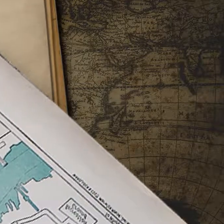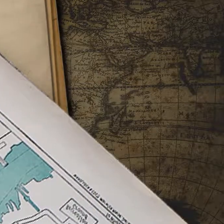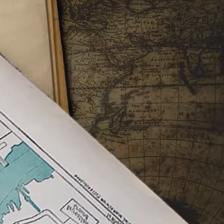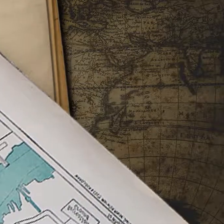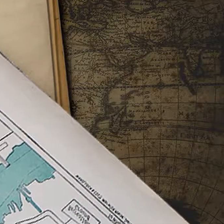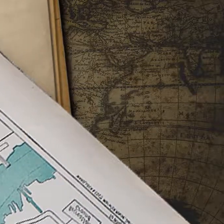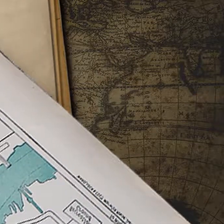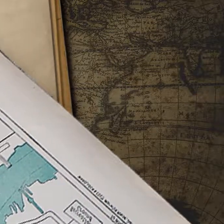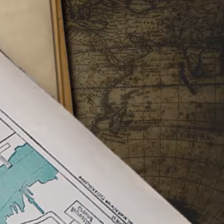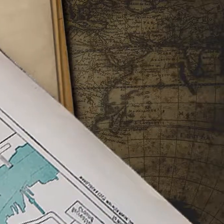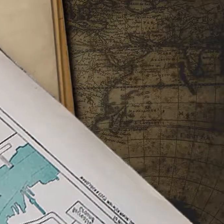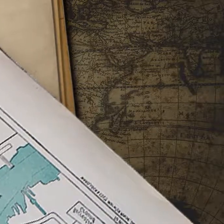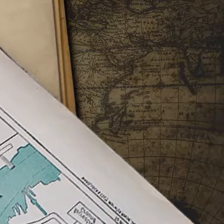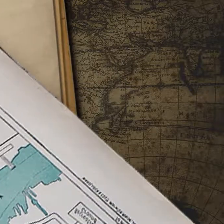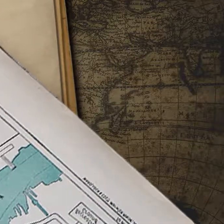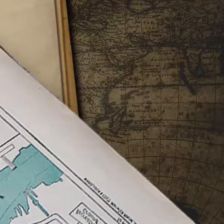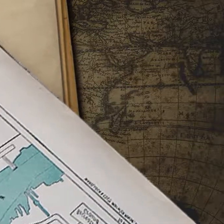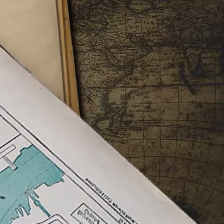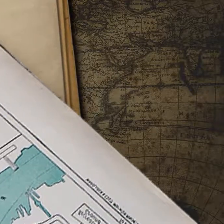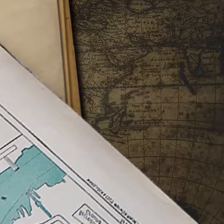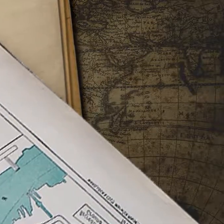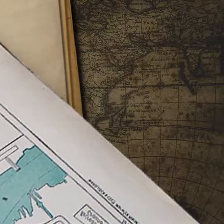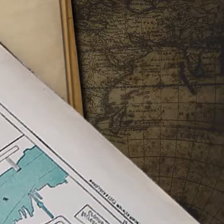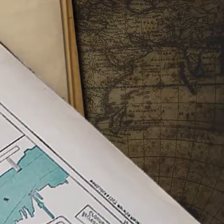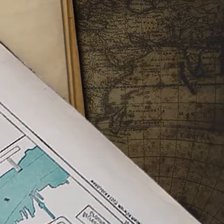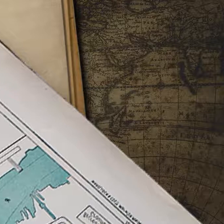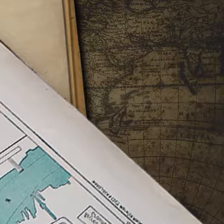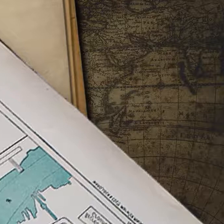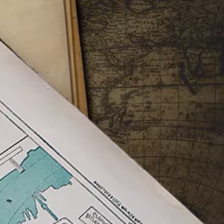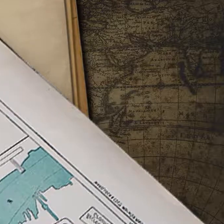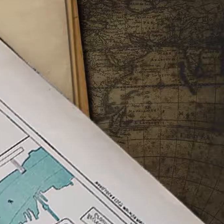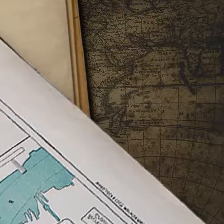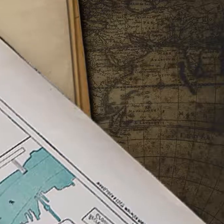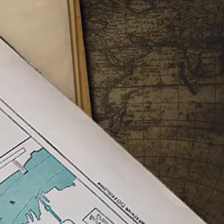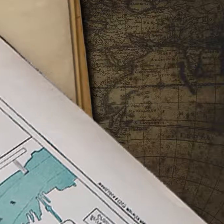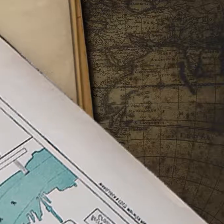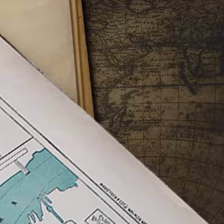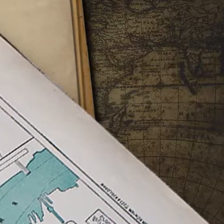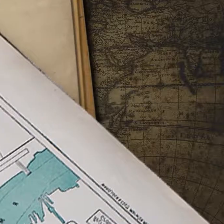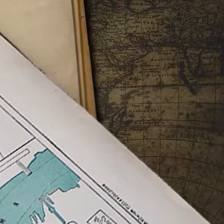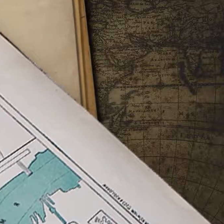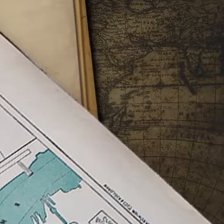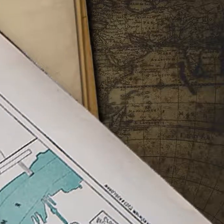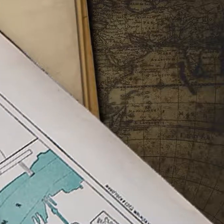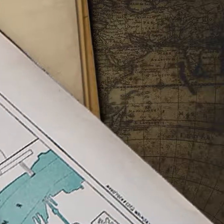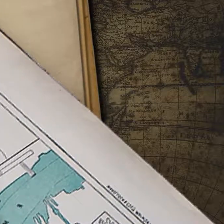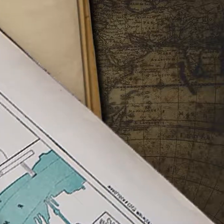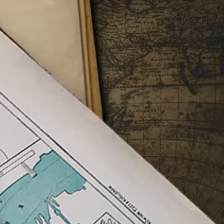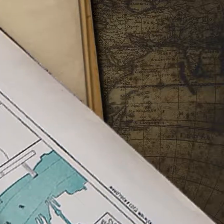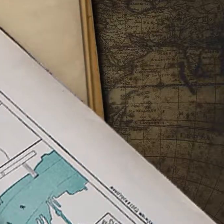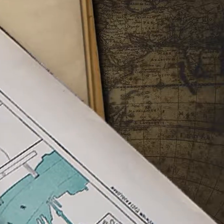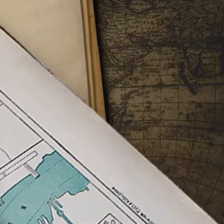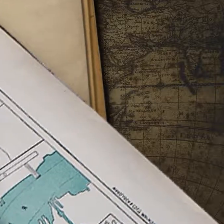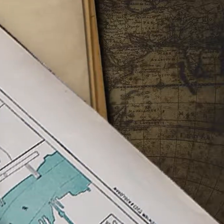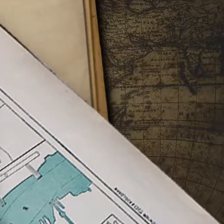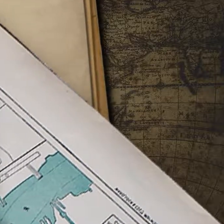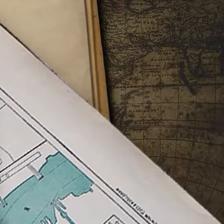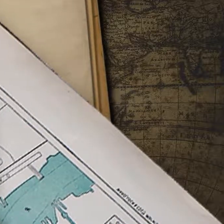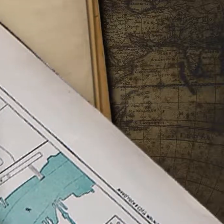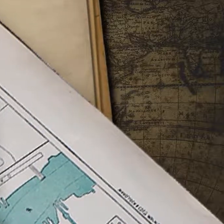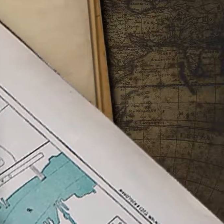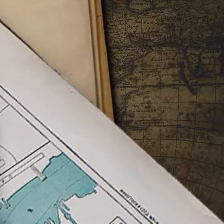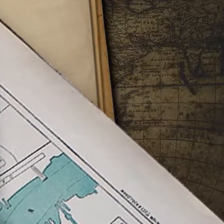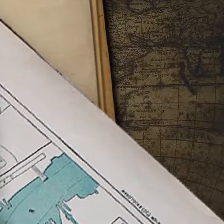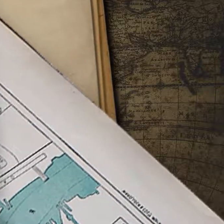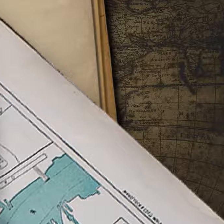Um senhor de costas apoiado no encosto oval de uma cadeira, com outros senhores do lado da cadeira, também de costas,